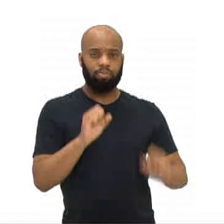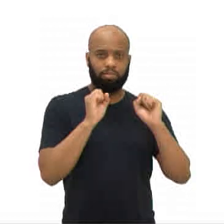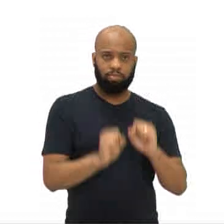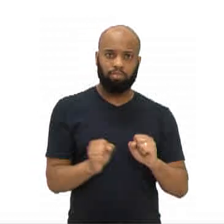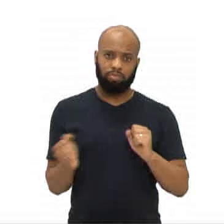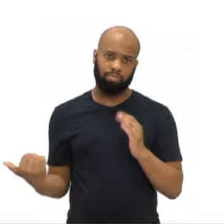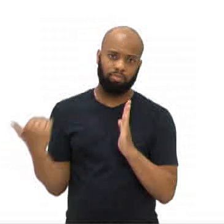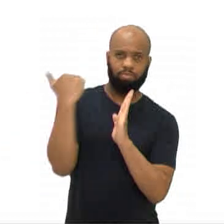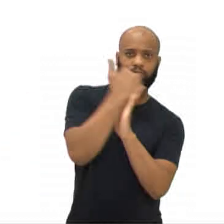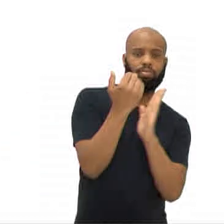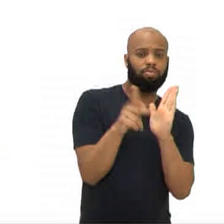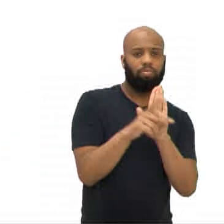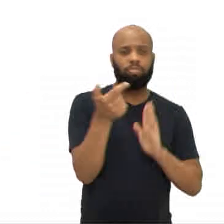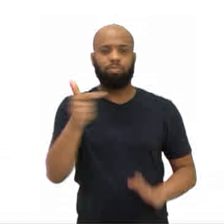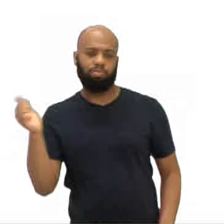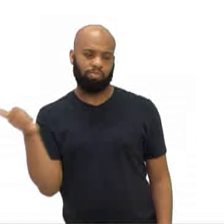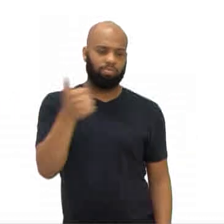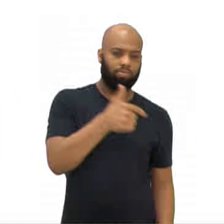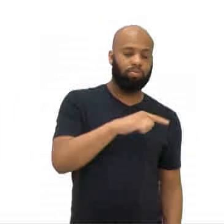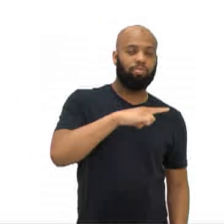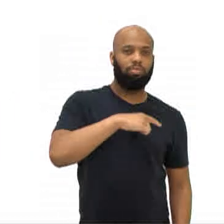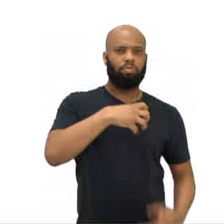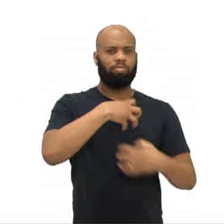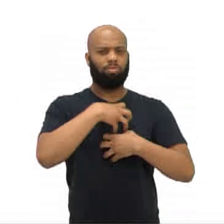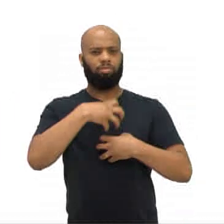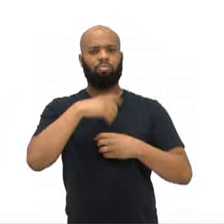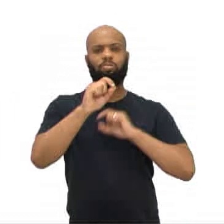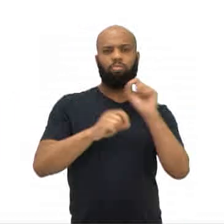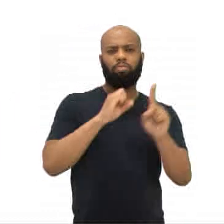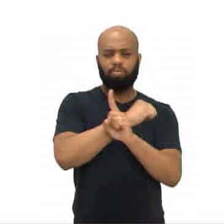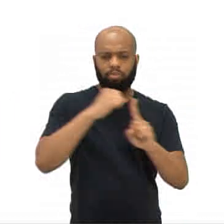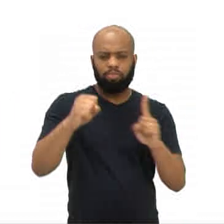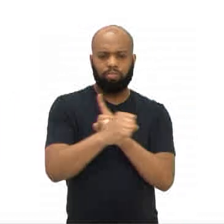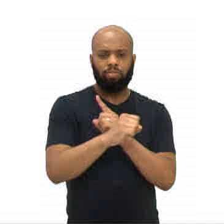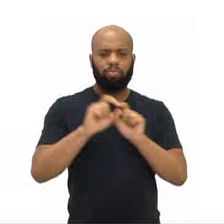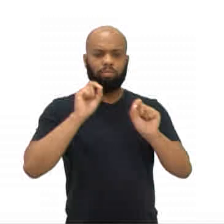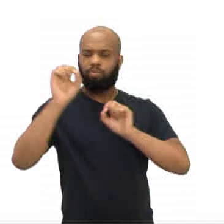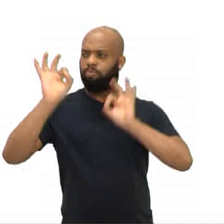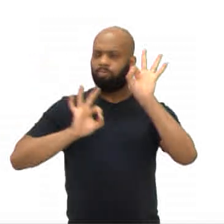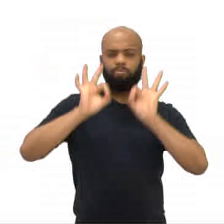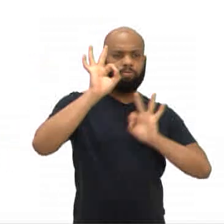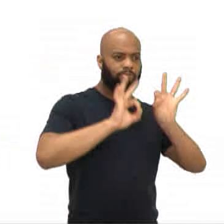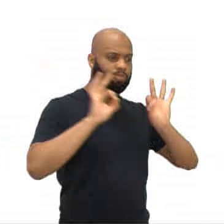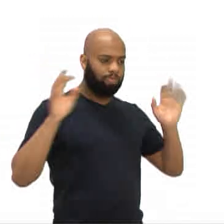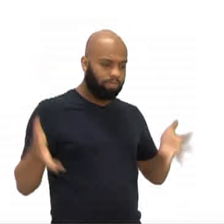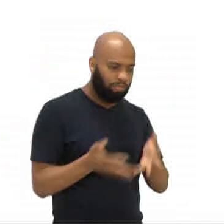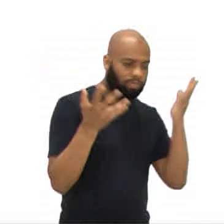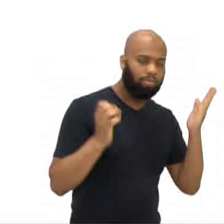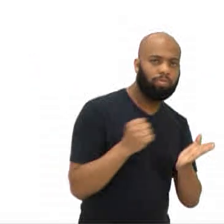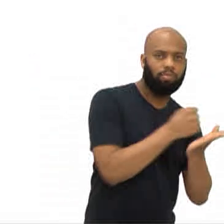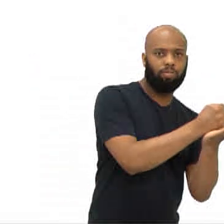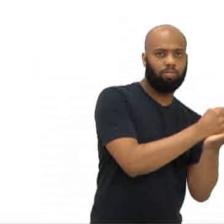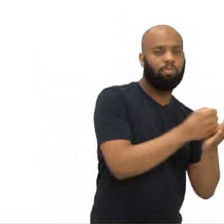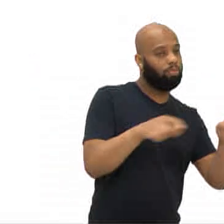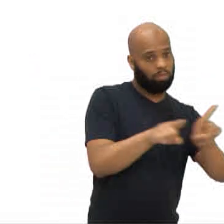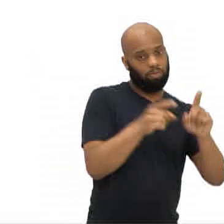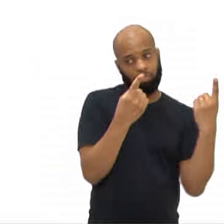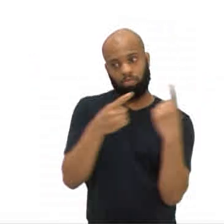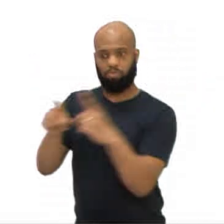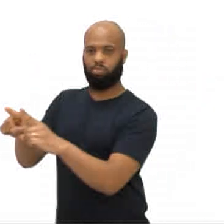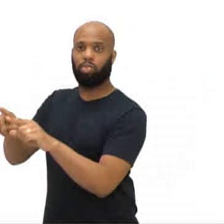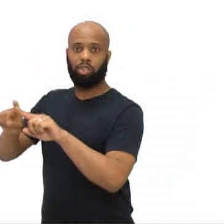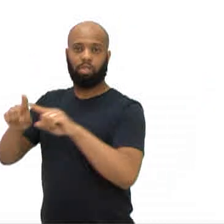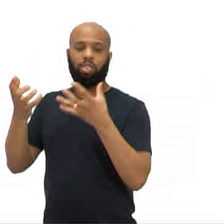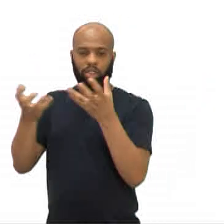se sobrepor a outra, gerando uma mobilização social. A sociedade vai se mobilizar, favorável, contra, mas